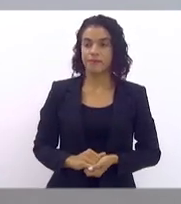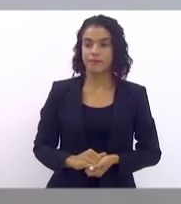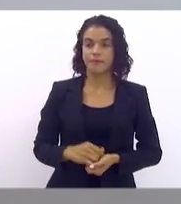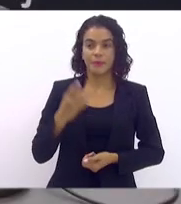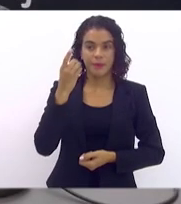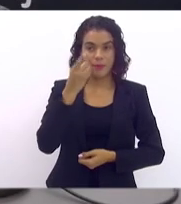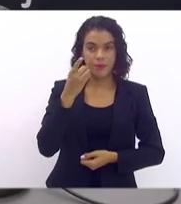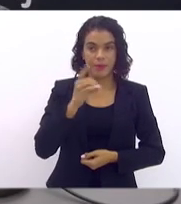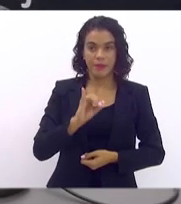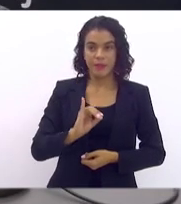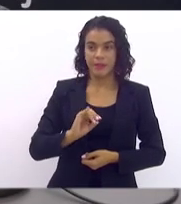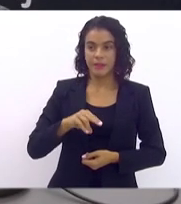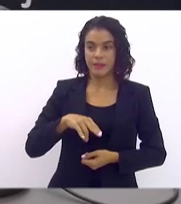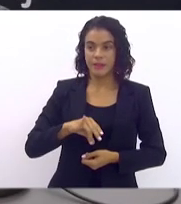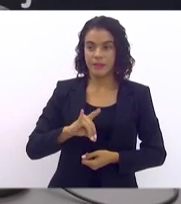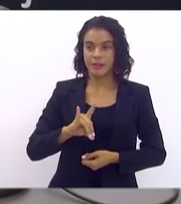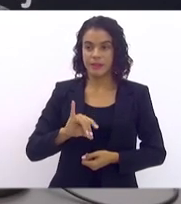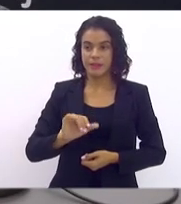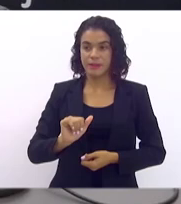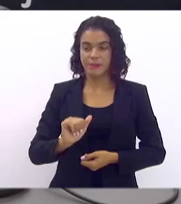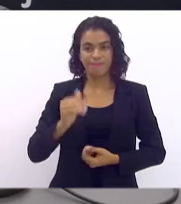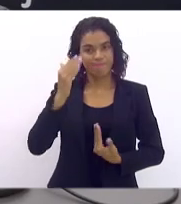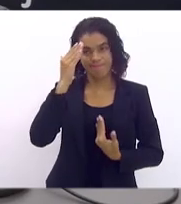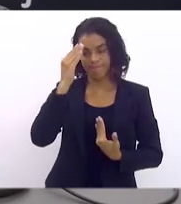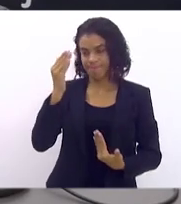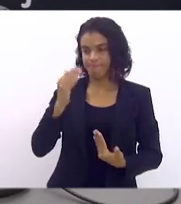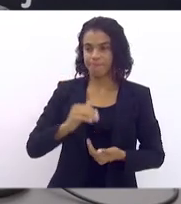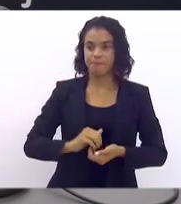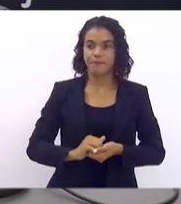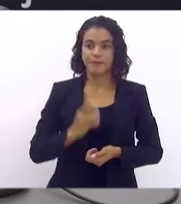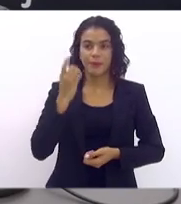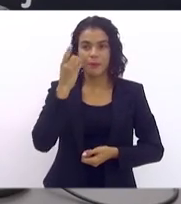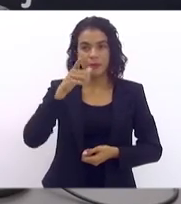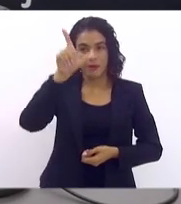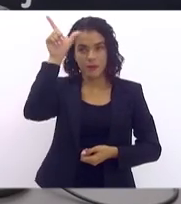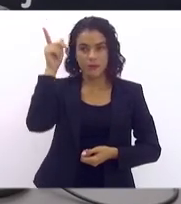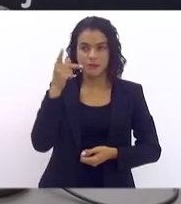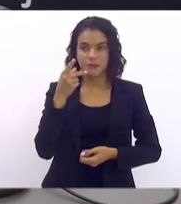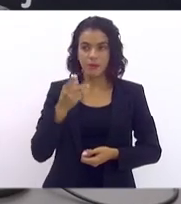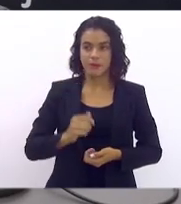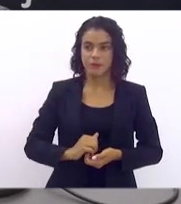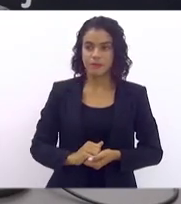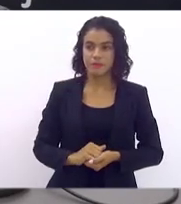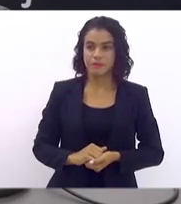Deputada Índia Armelá, alguma pergunta? Não, obrigada. Deputado Luiz Paulo.